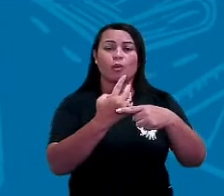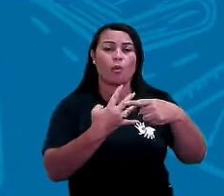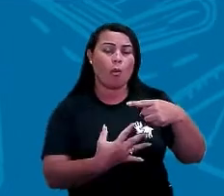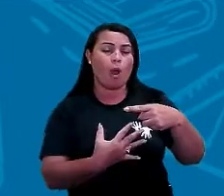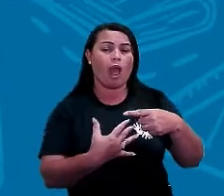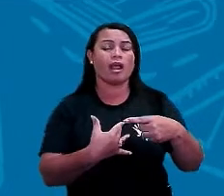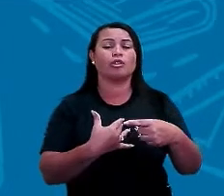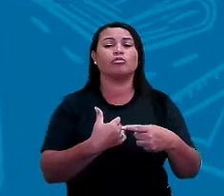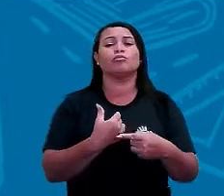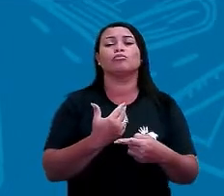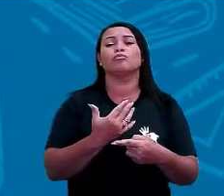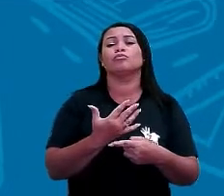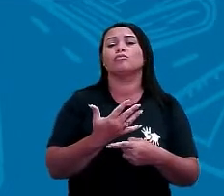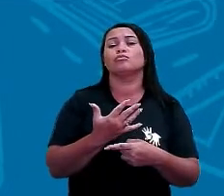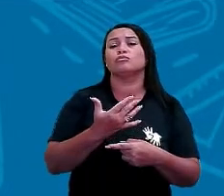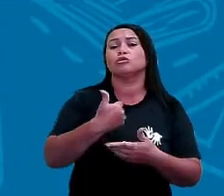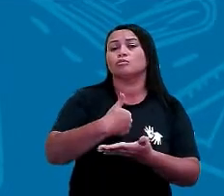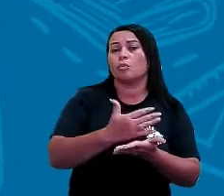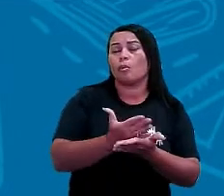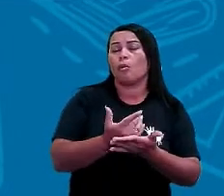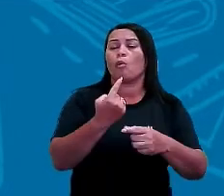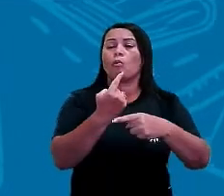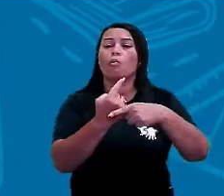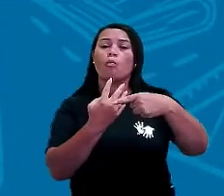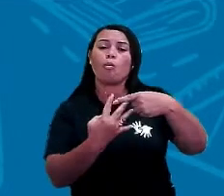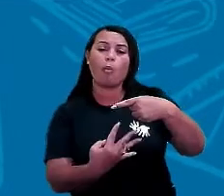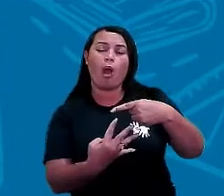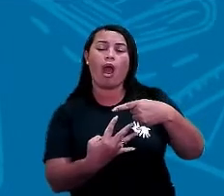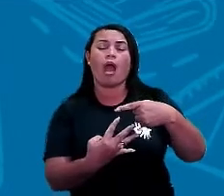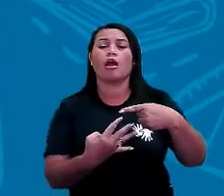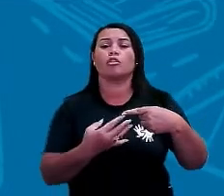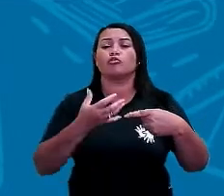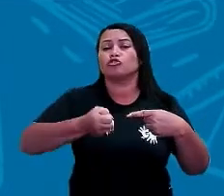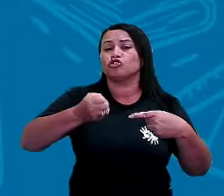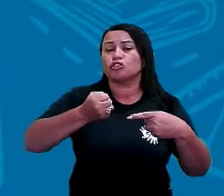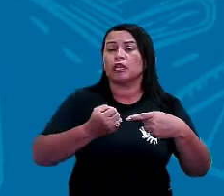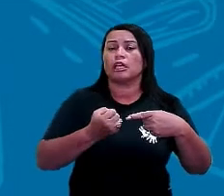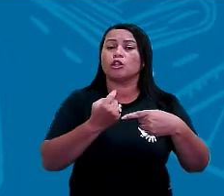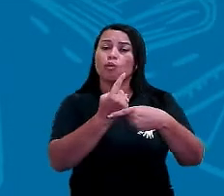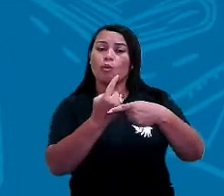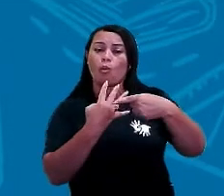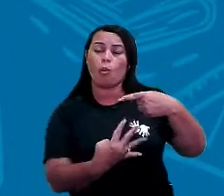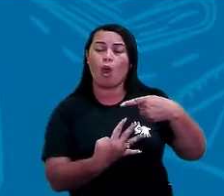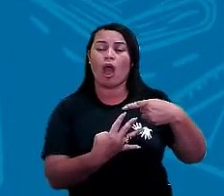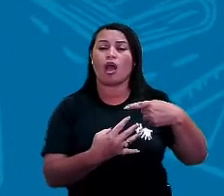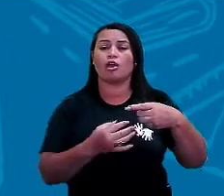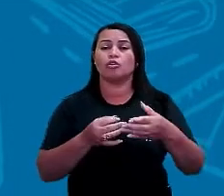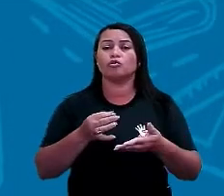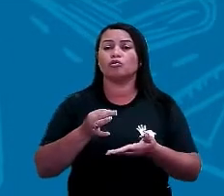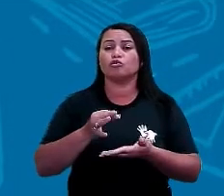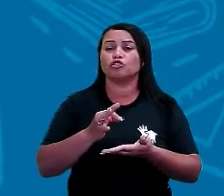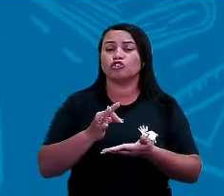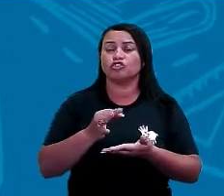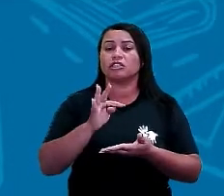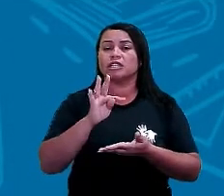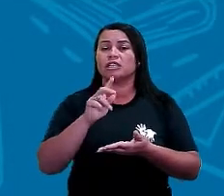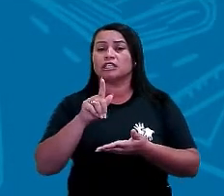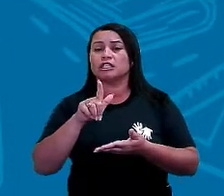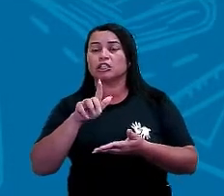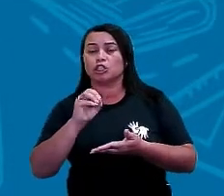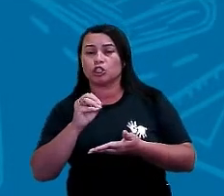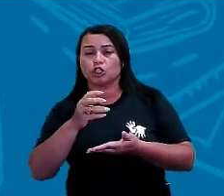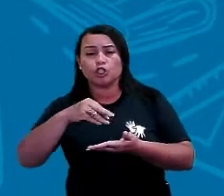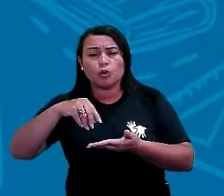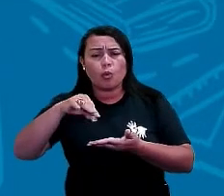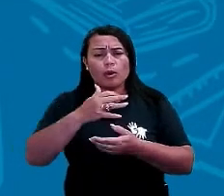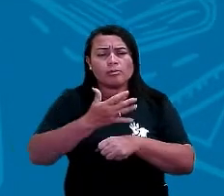bolo, ou 1/4 de leite, 1/4 de xícara de trigo, ou 3/4,